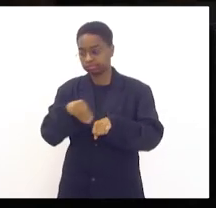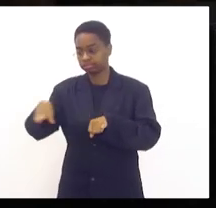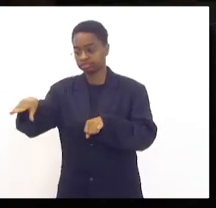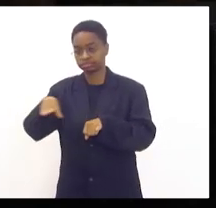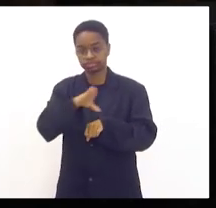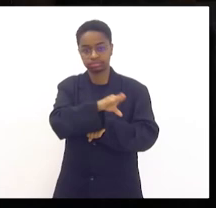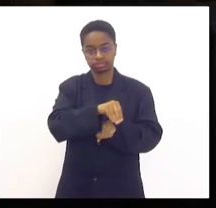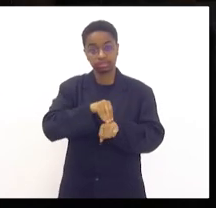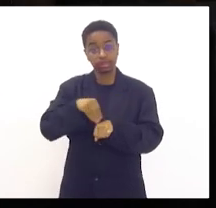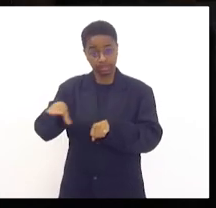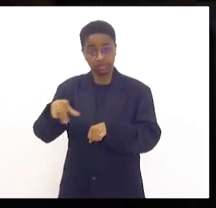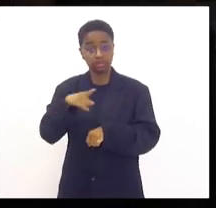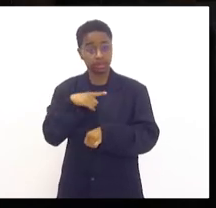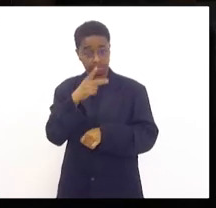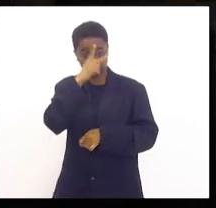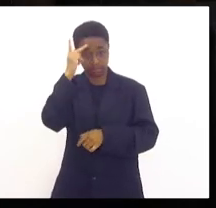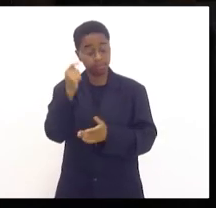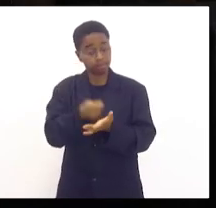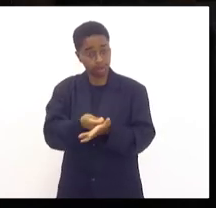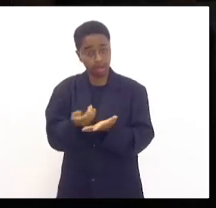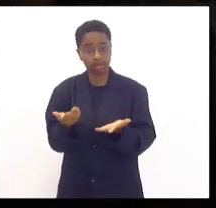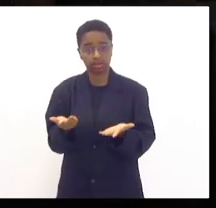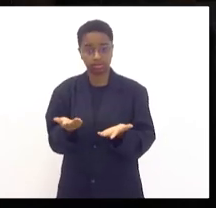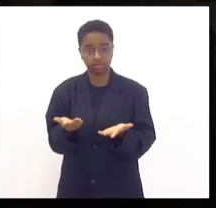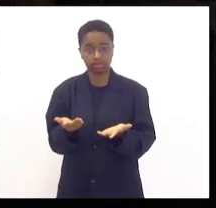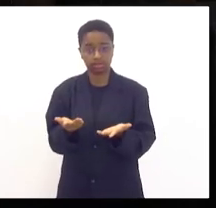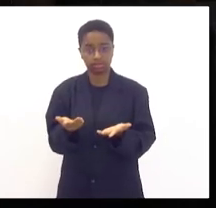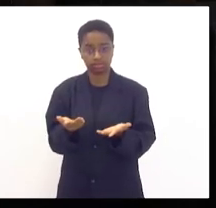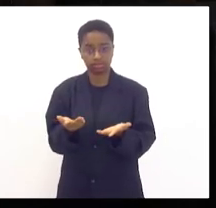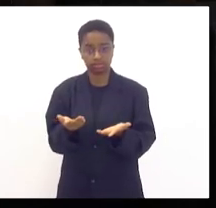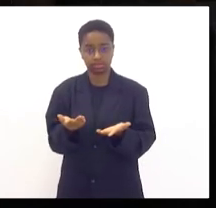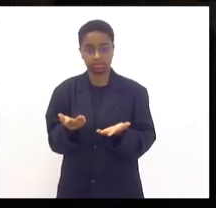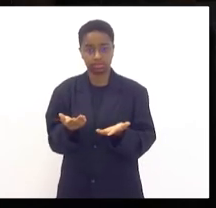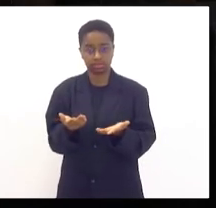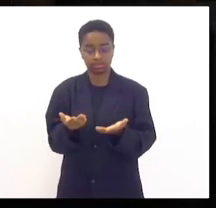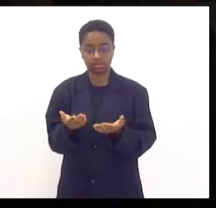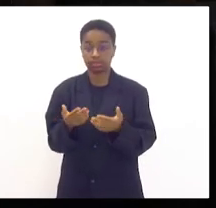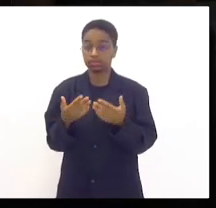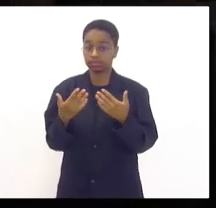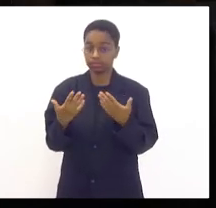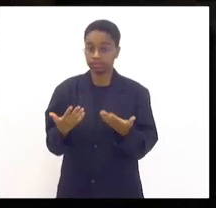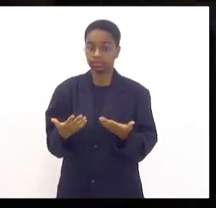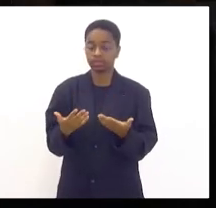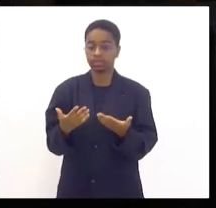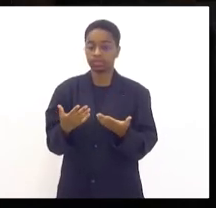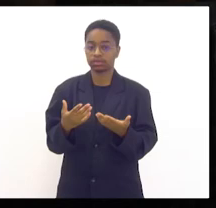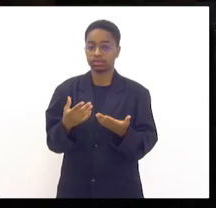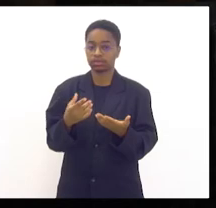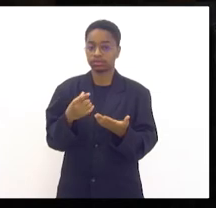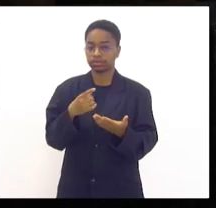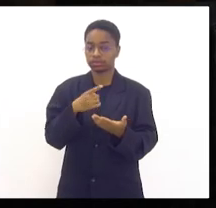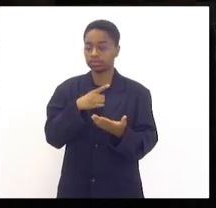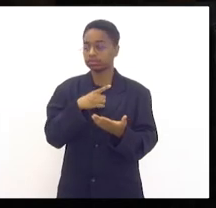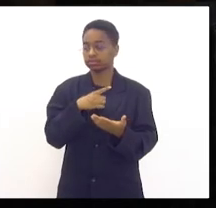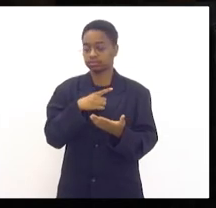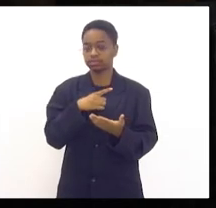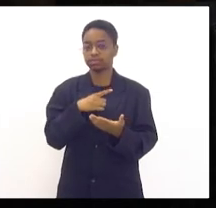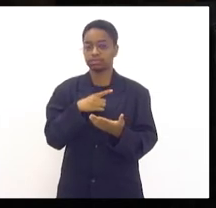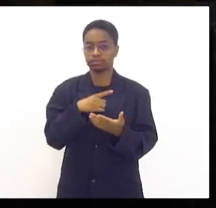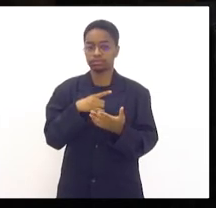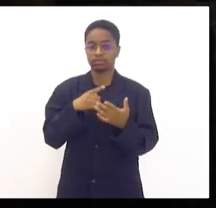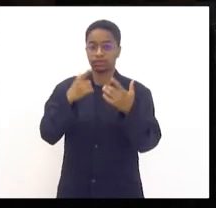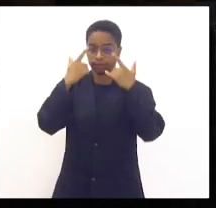Tem financiadores atrás disso. Então, se você quer minorar essas guerras, essa